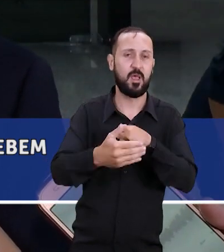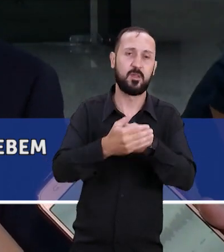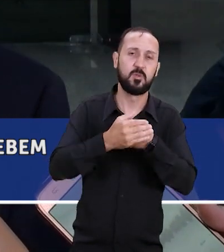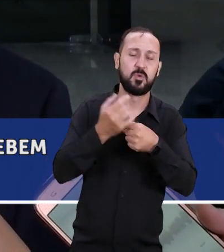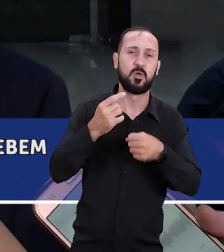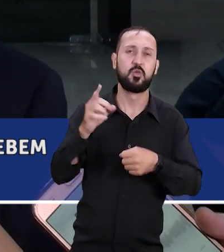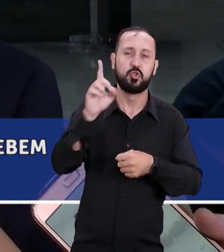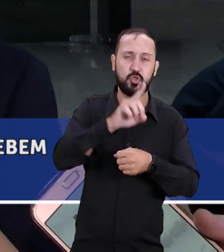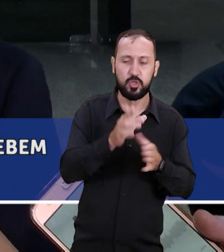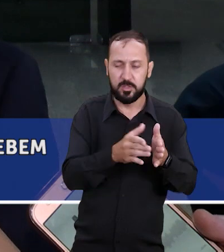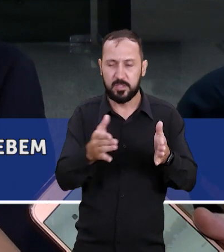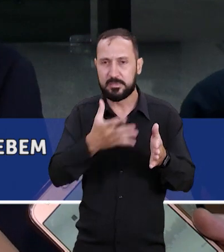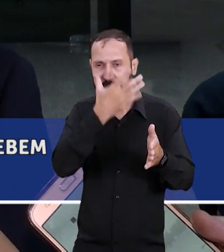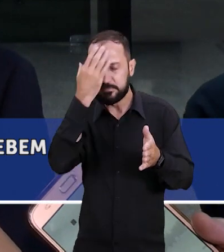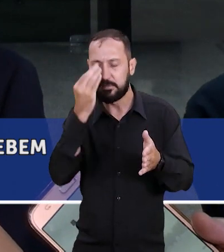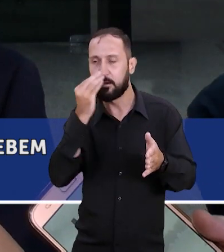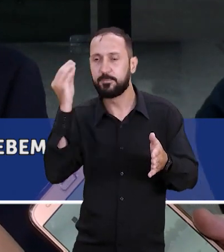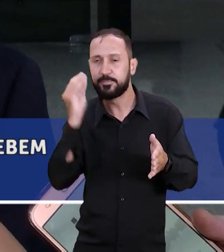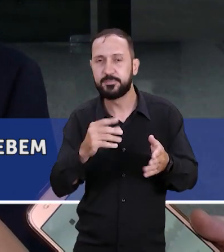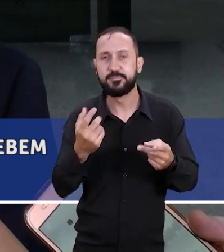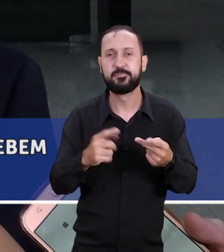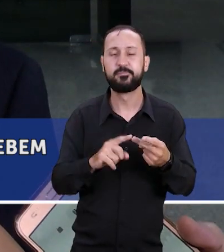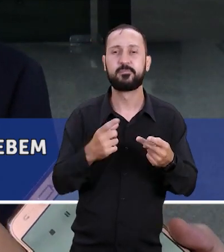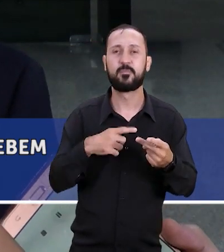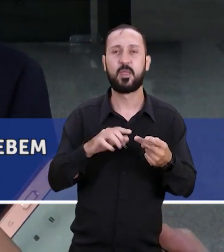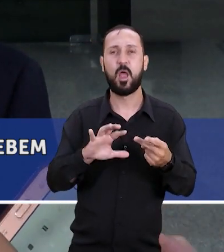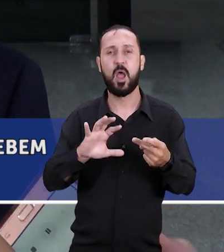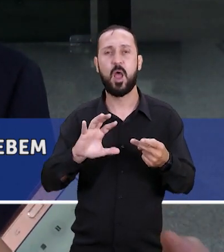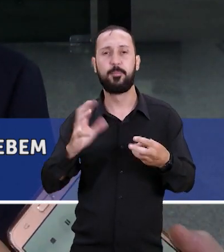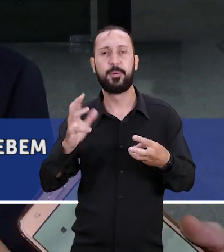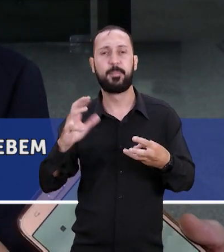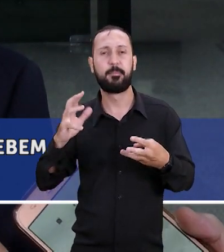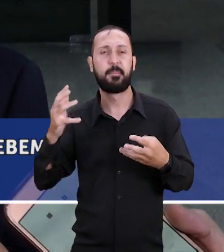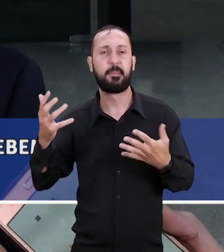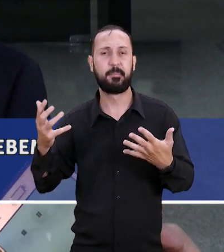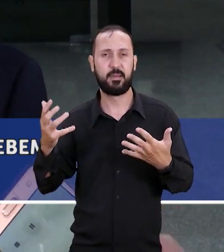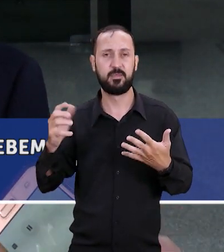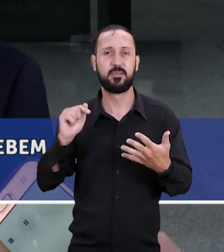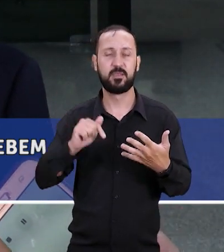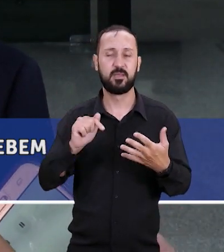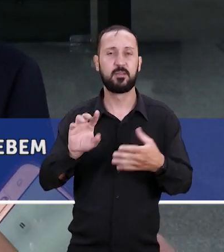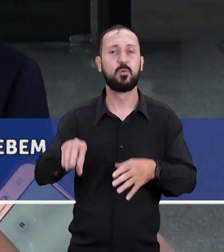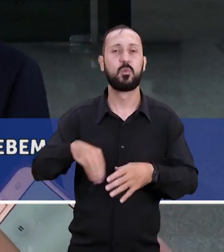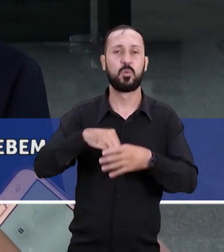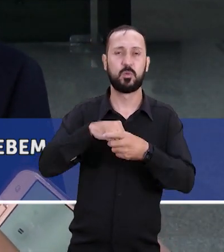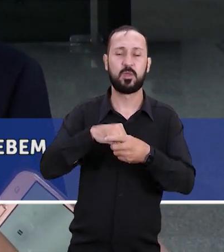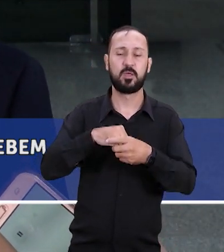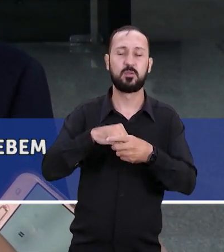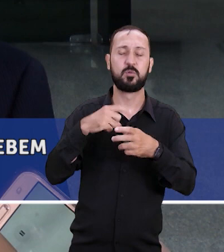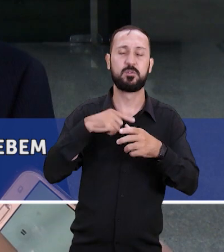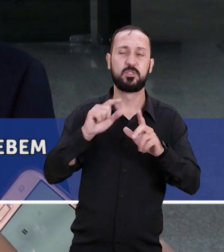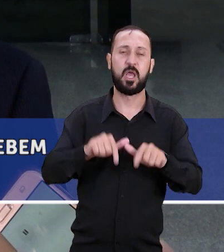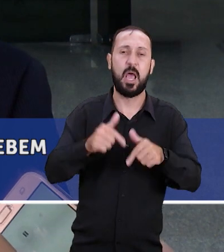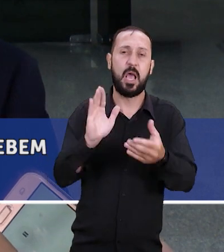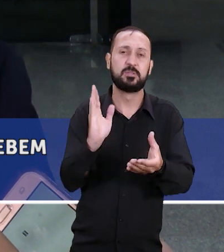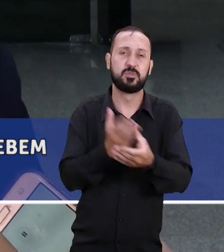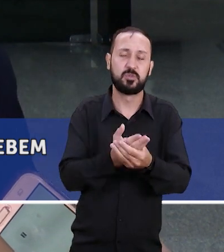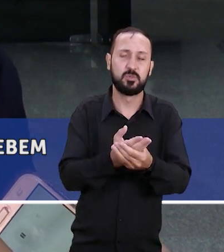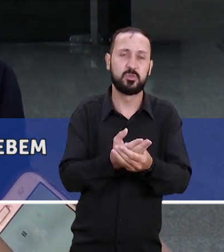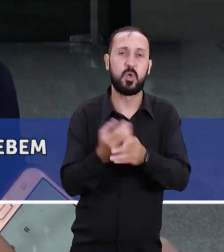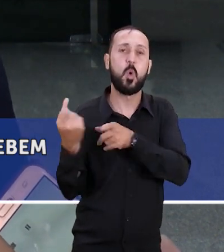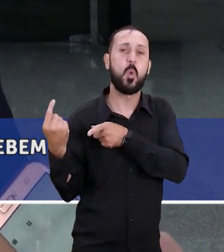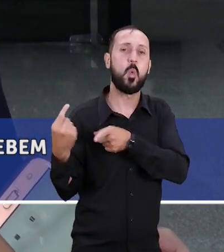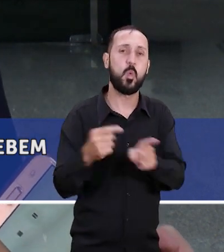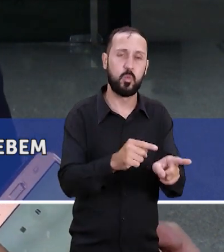deixando perder prazo, não deixando com que aconteça diversas coisas que são inerentes às ações que são movidas